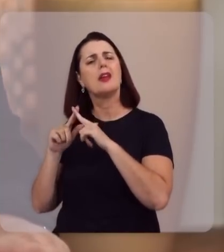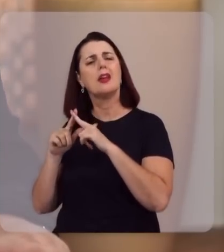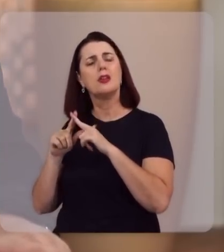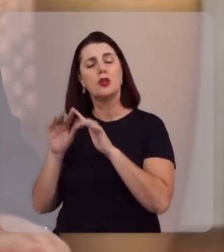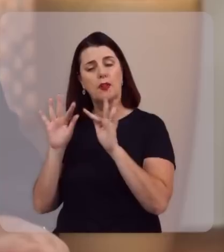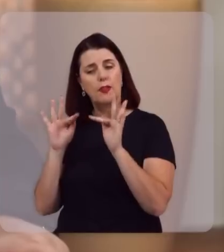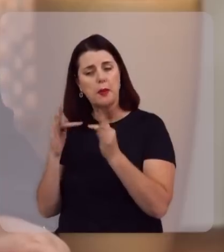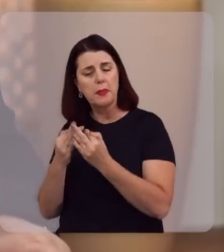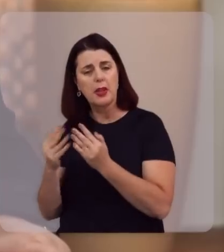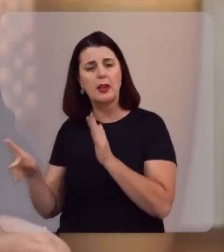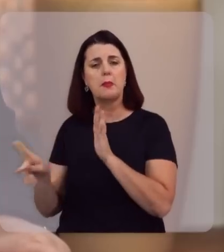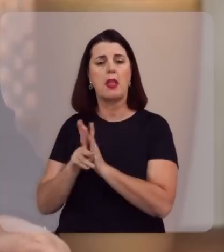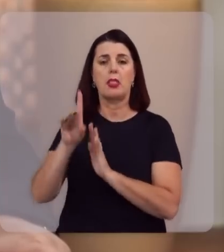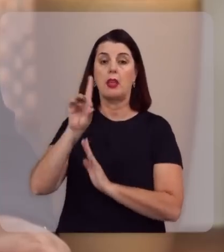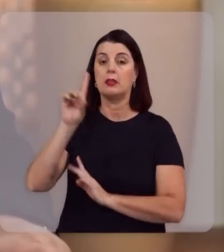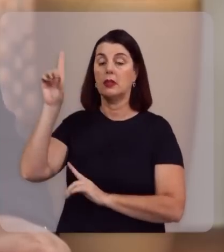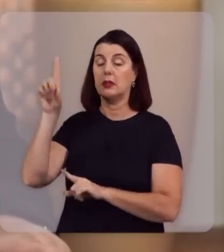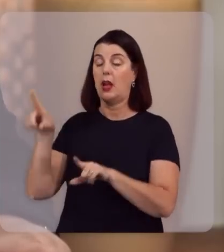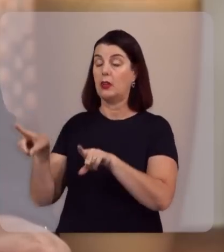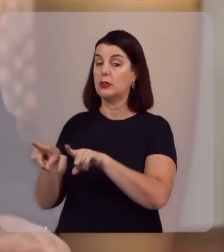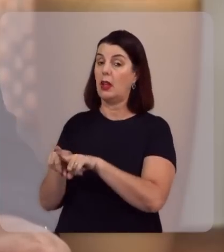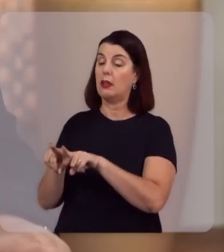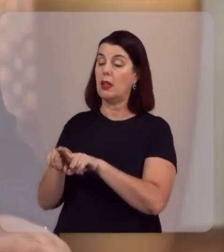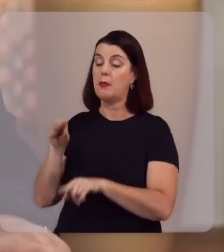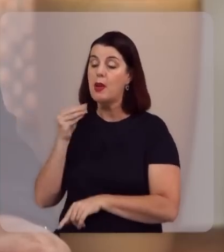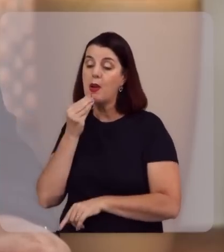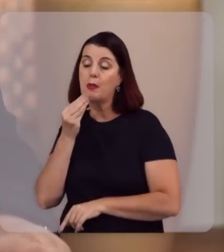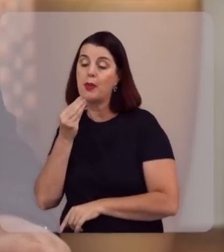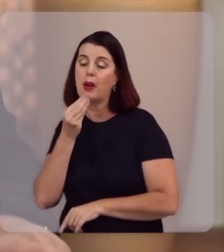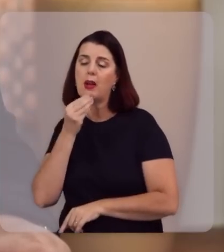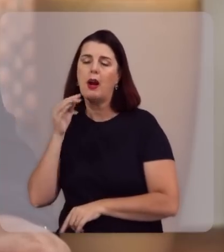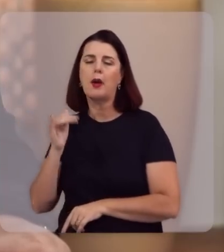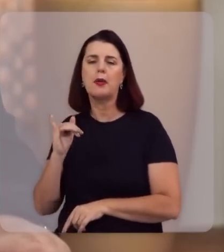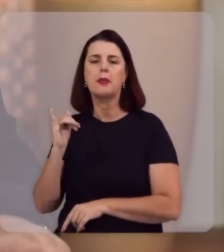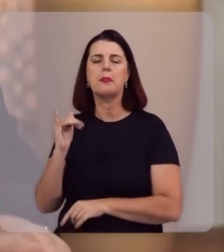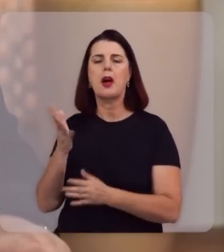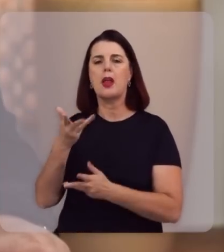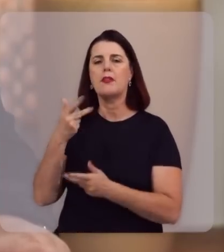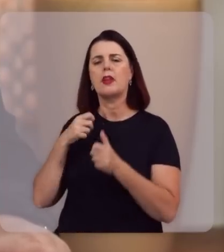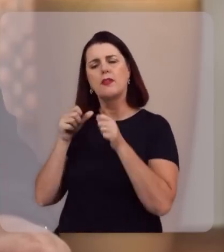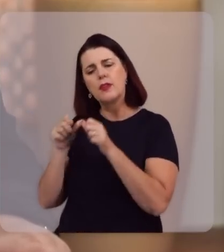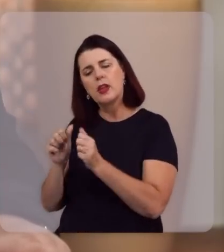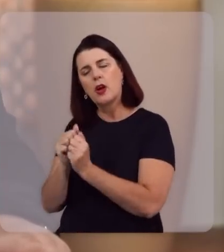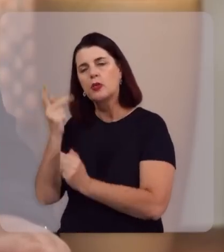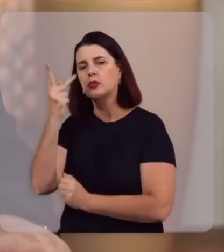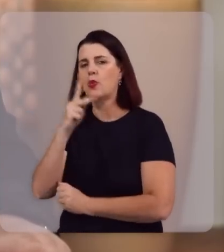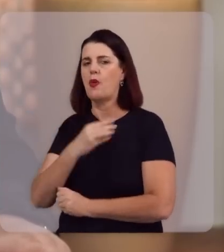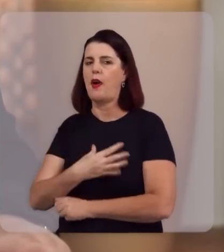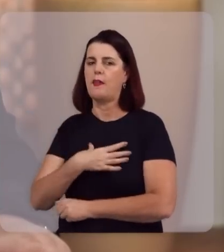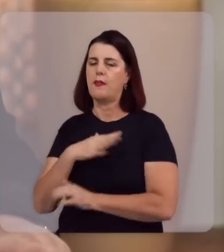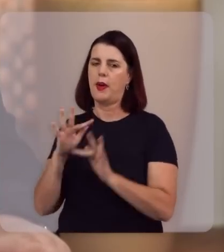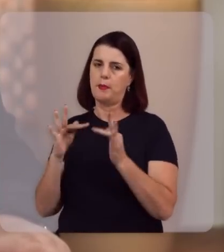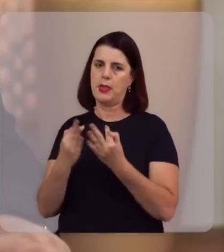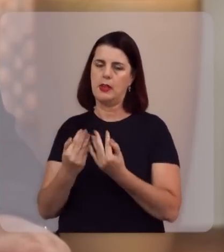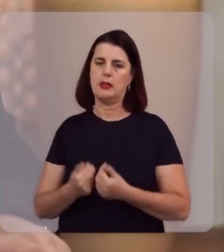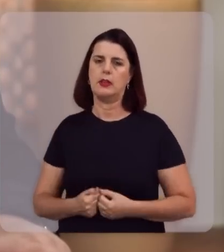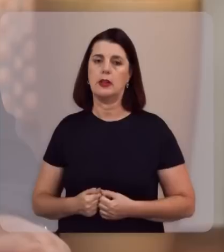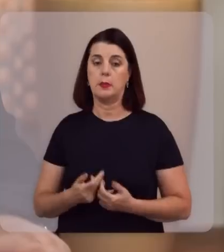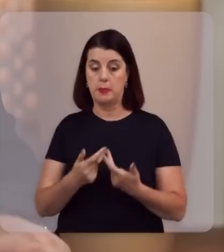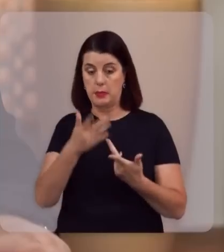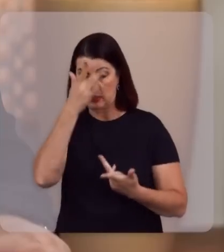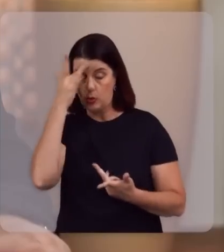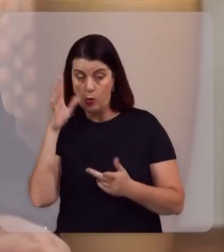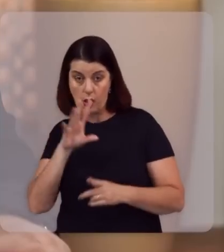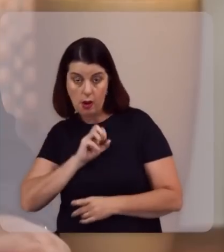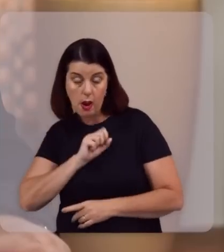povo de Deus é a sua família. Mas, além de ter essa oportunidade maravilhosa, passe o Natal com a sua família. Passe o Natal com